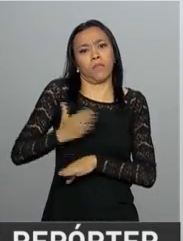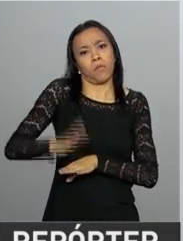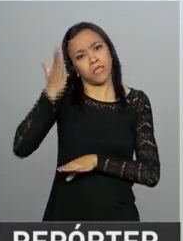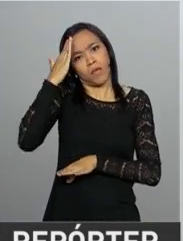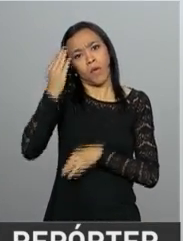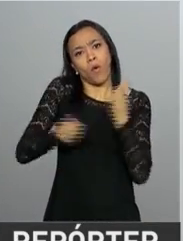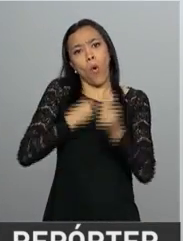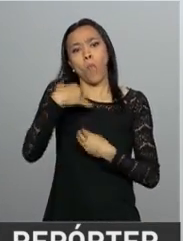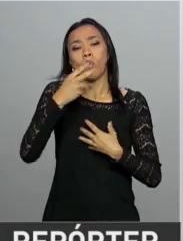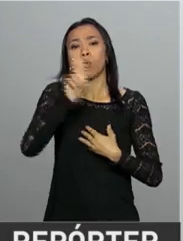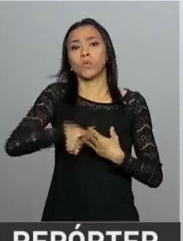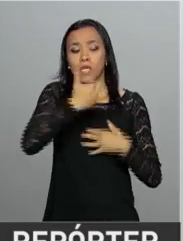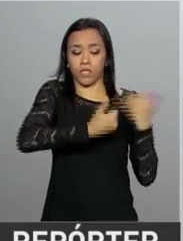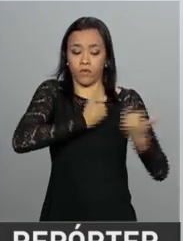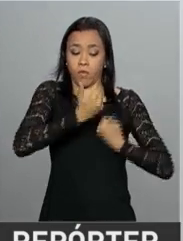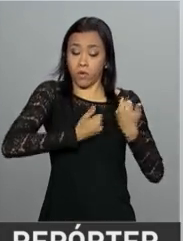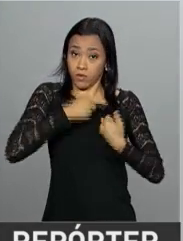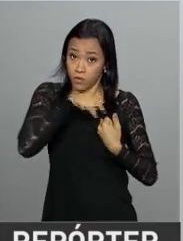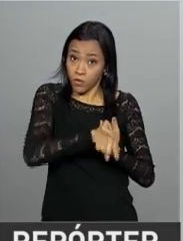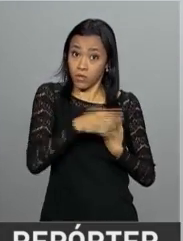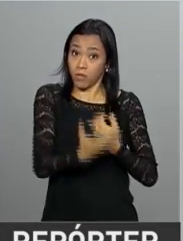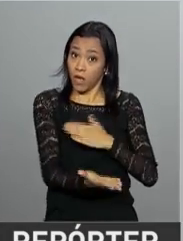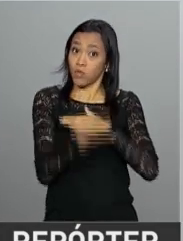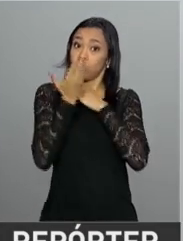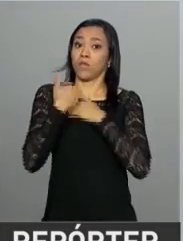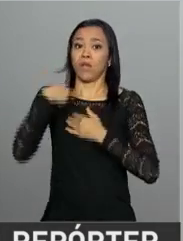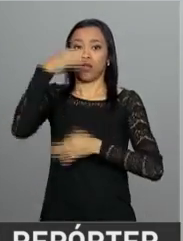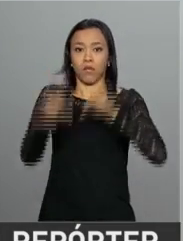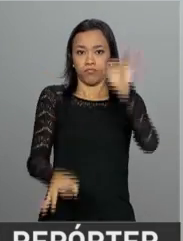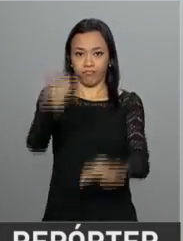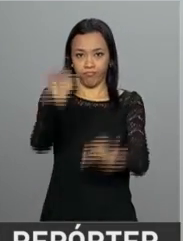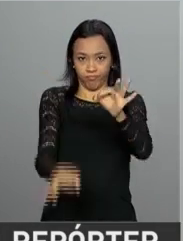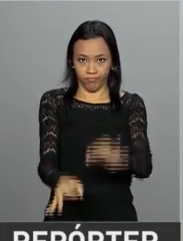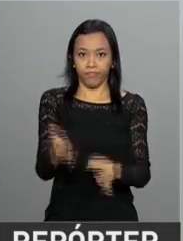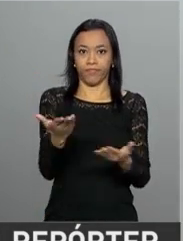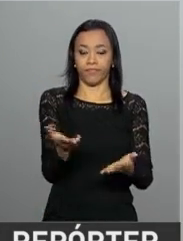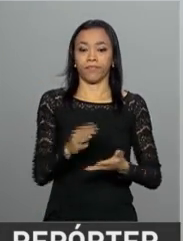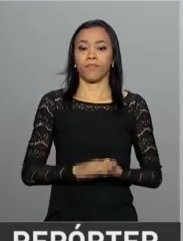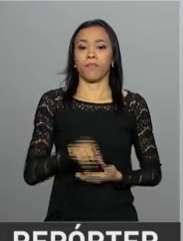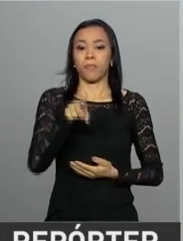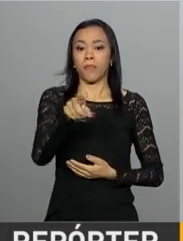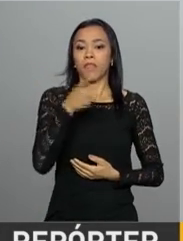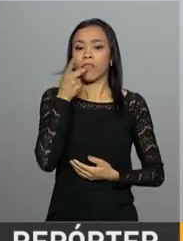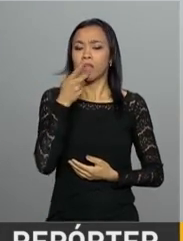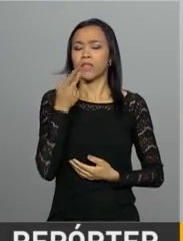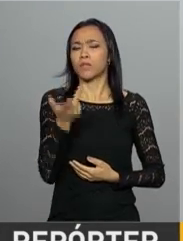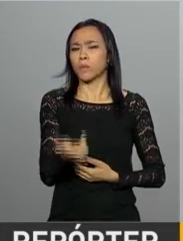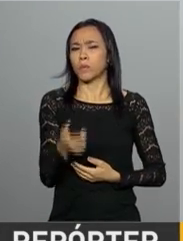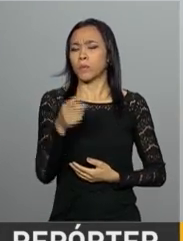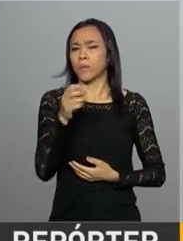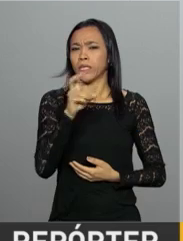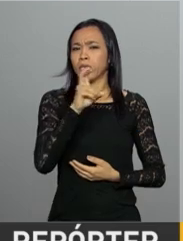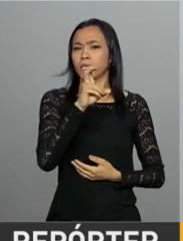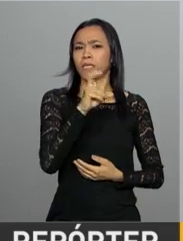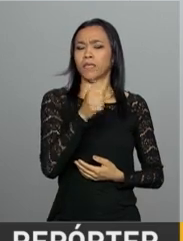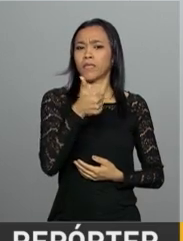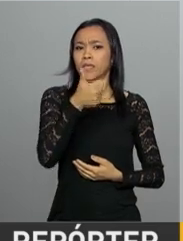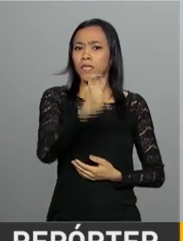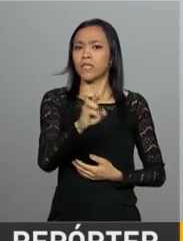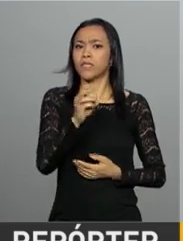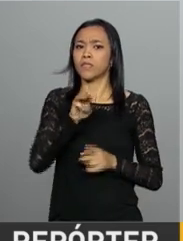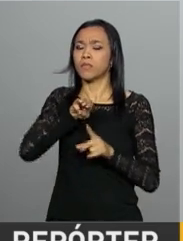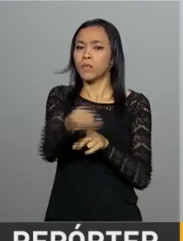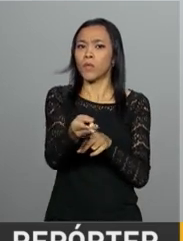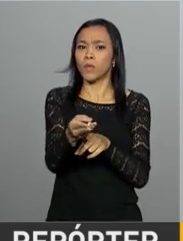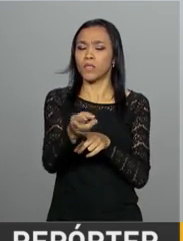da qualidade no atendimento ao cidadão é o grande objetivo da ação. Investimentos na ordem de 15 milhões de reais em